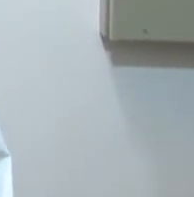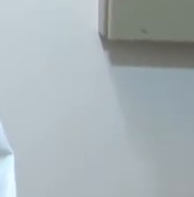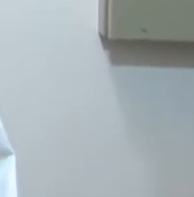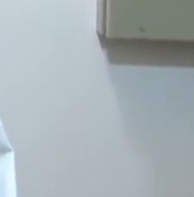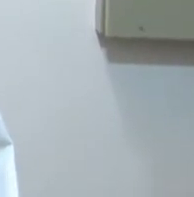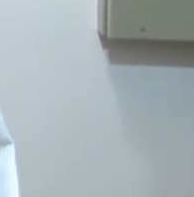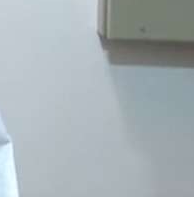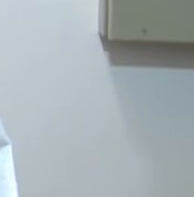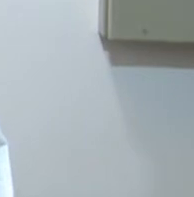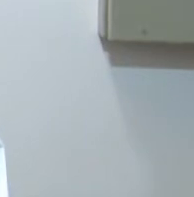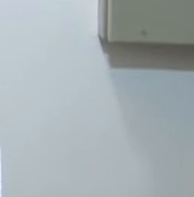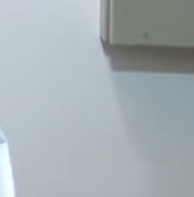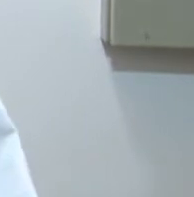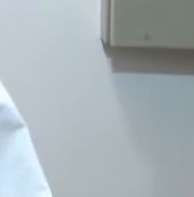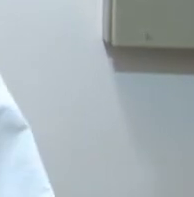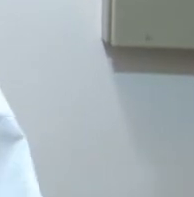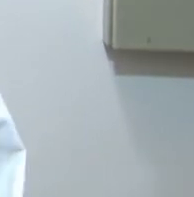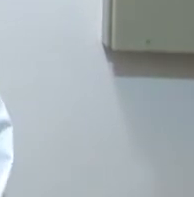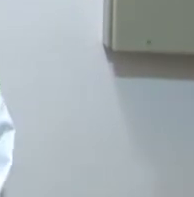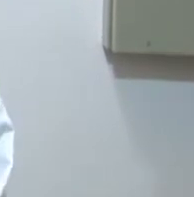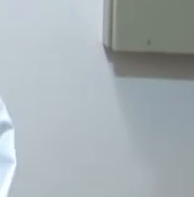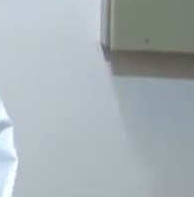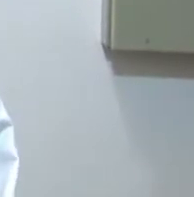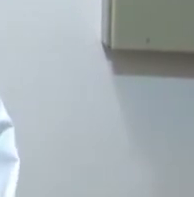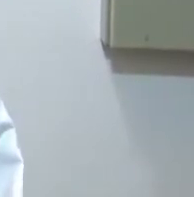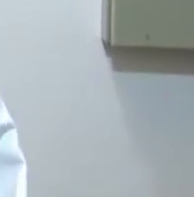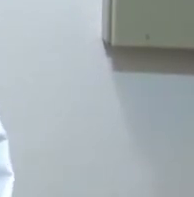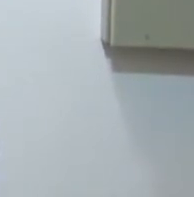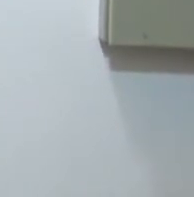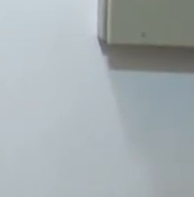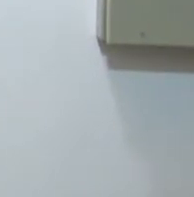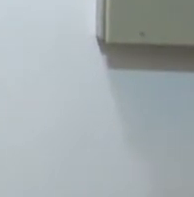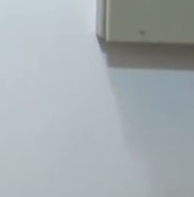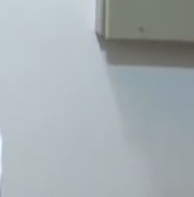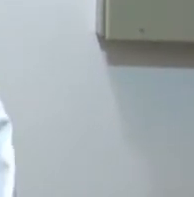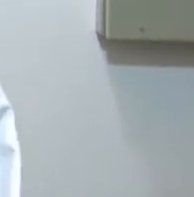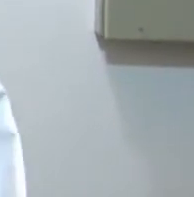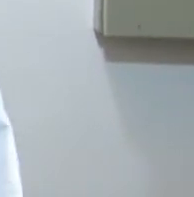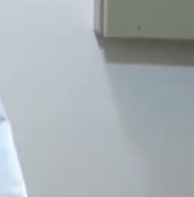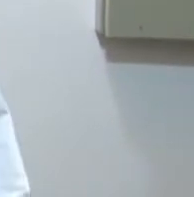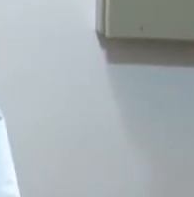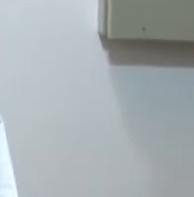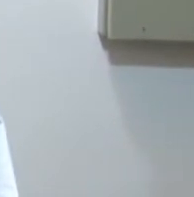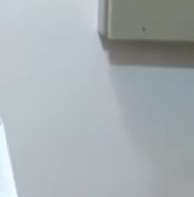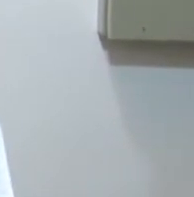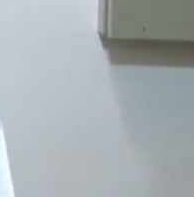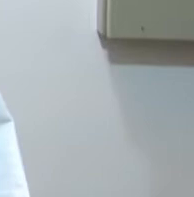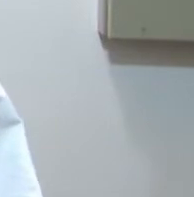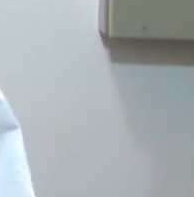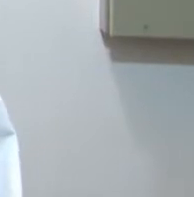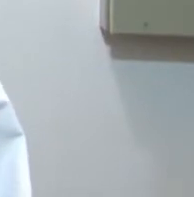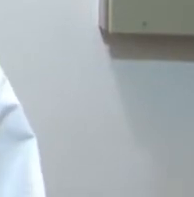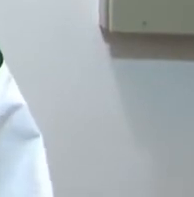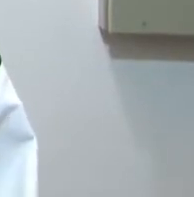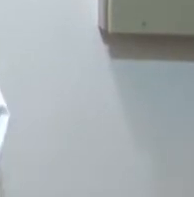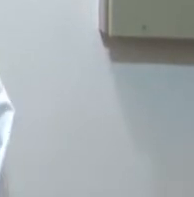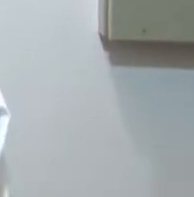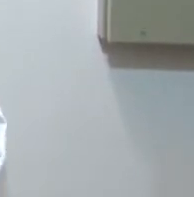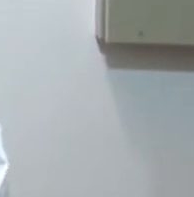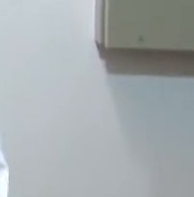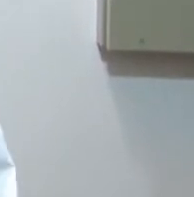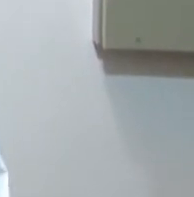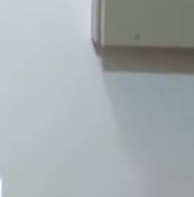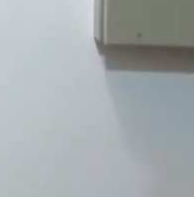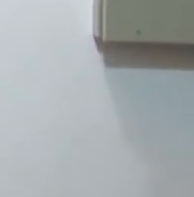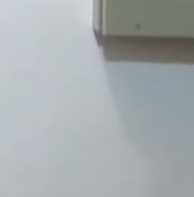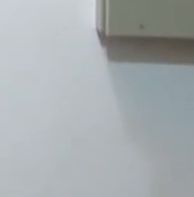é a marca do nosso município, trazendo aqui para a Assembleia, mostrando o talento de todos esses meninos. Eu não sou nada, eu